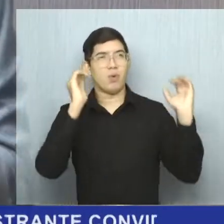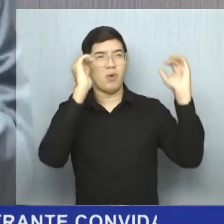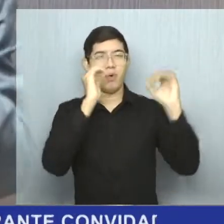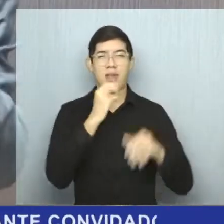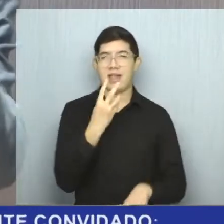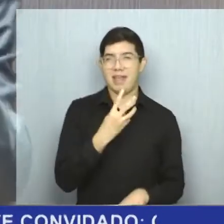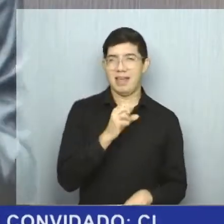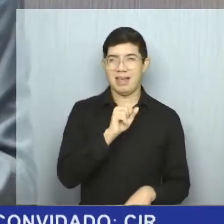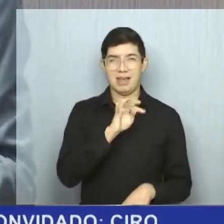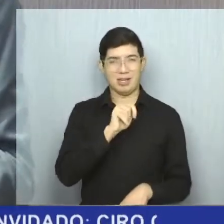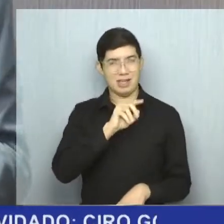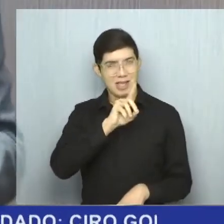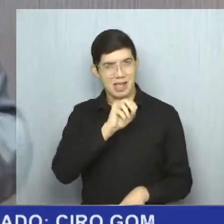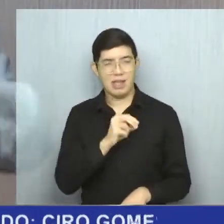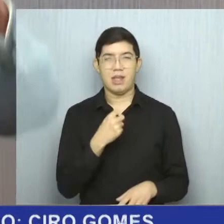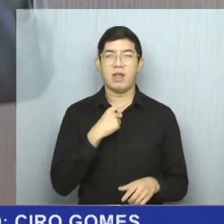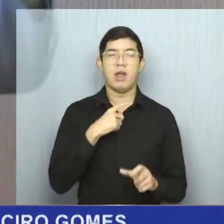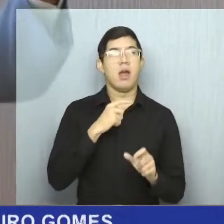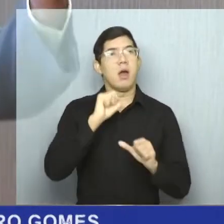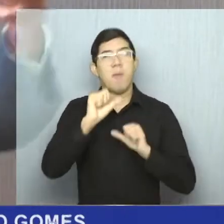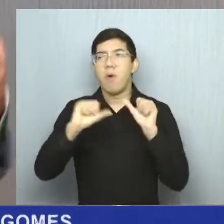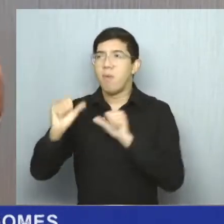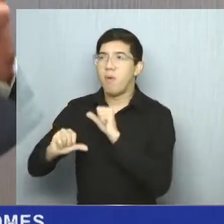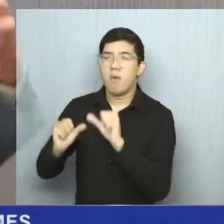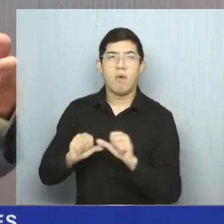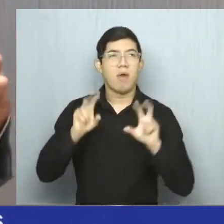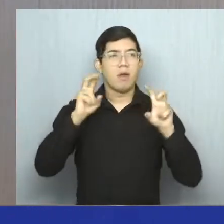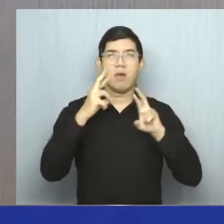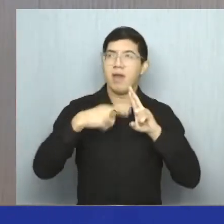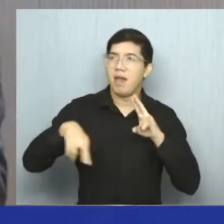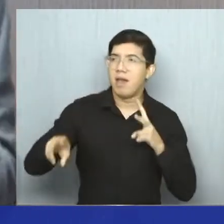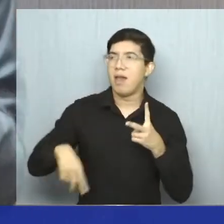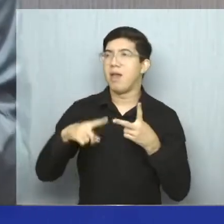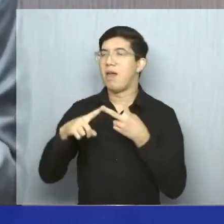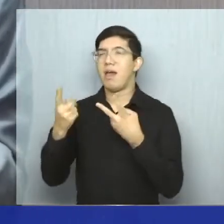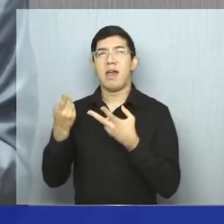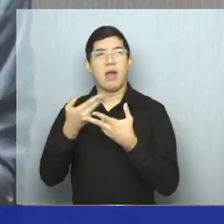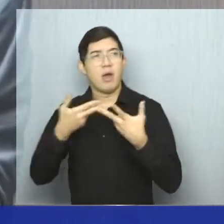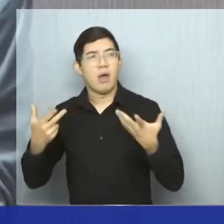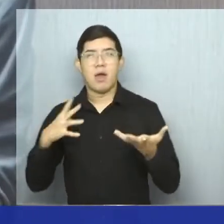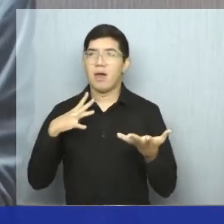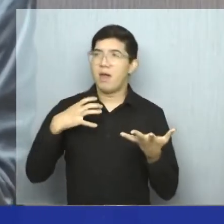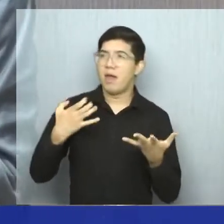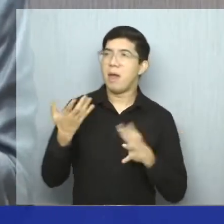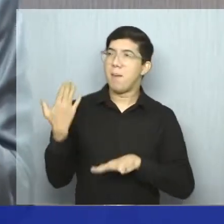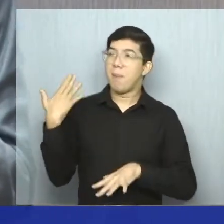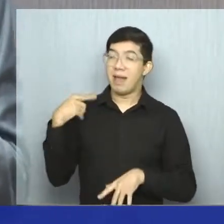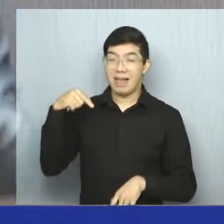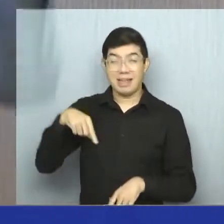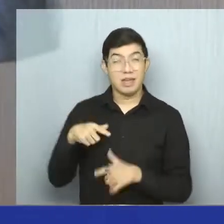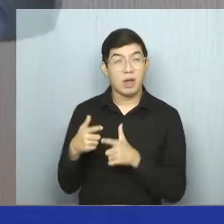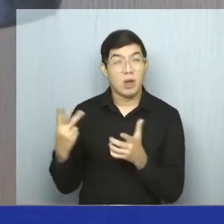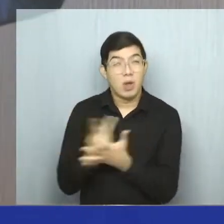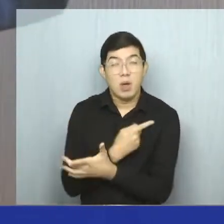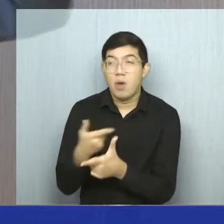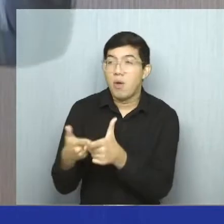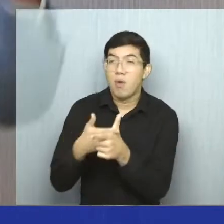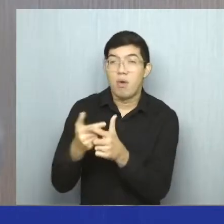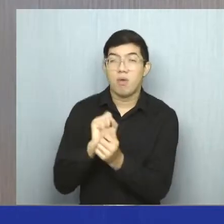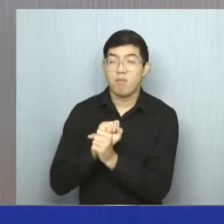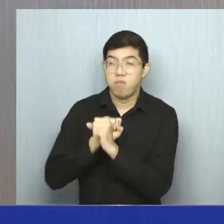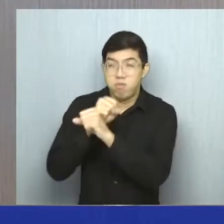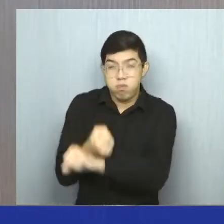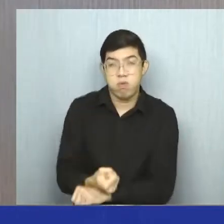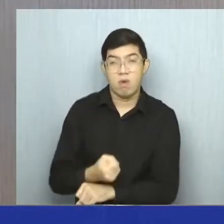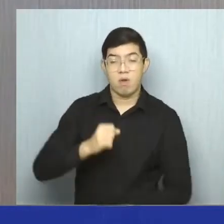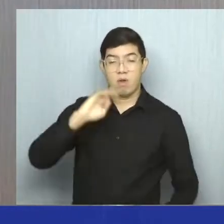da sociedade, o corte cultural, o corte religioso, o corte étnico imposto pela escravidão, que entre nós não foi um pecadilho. 380